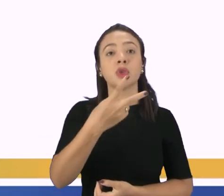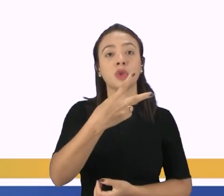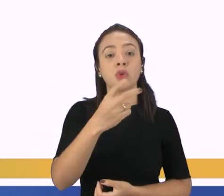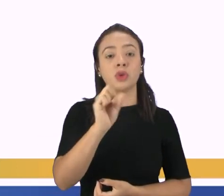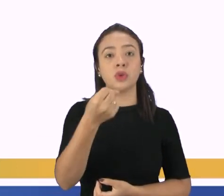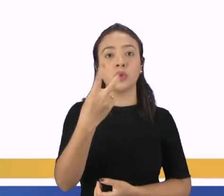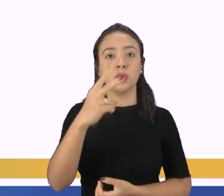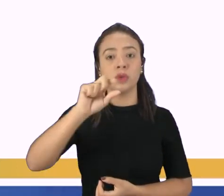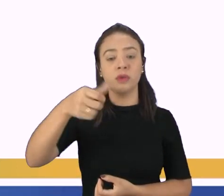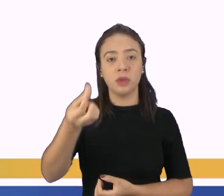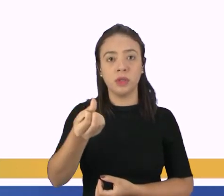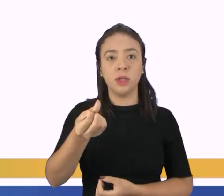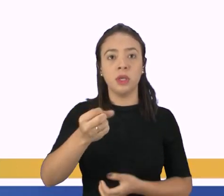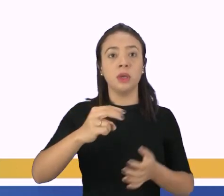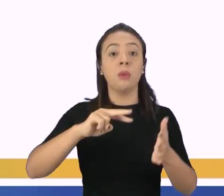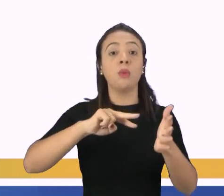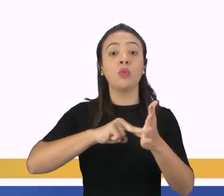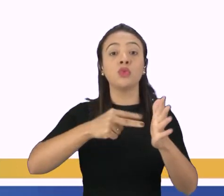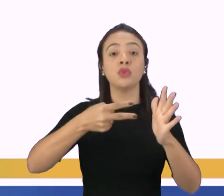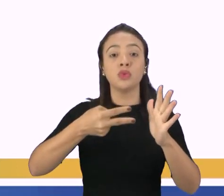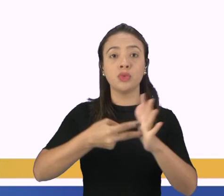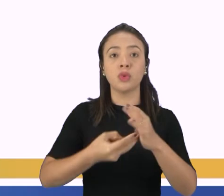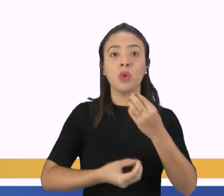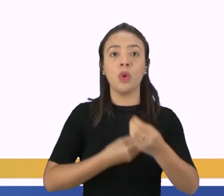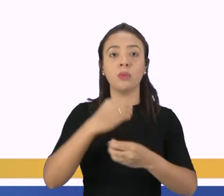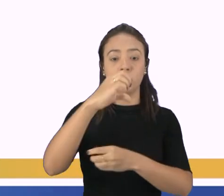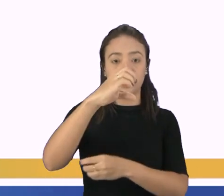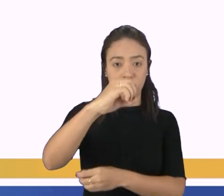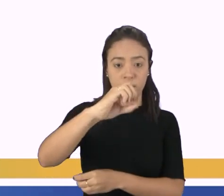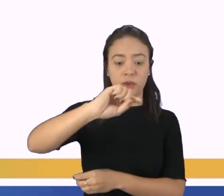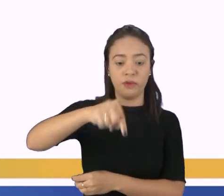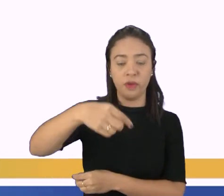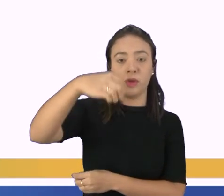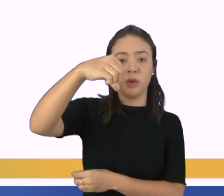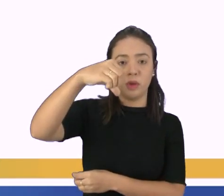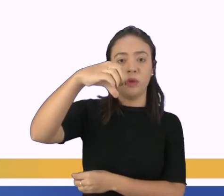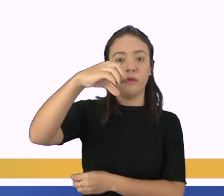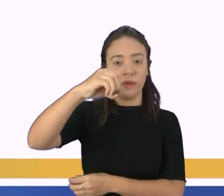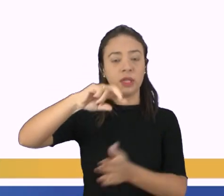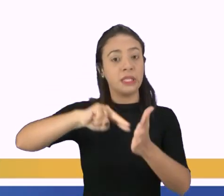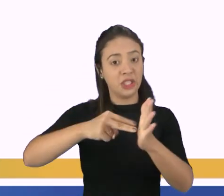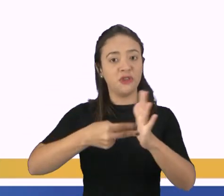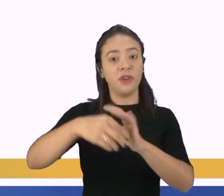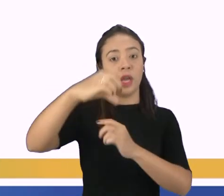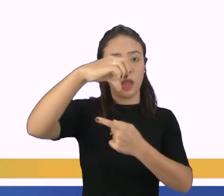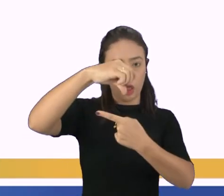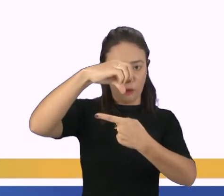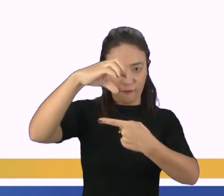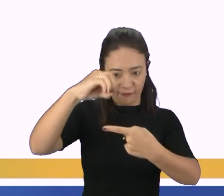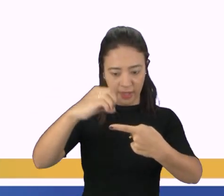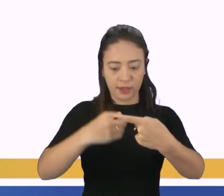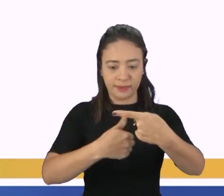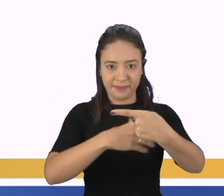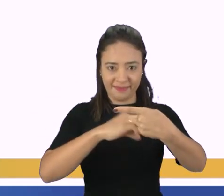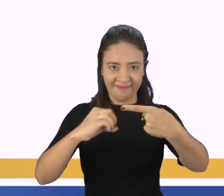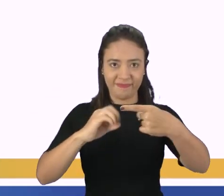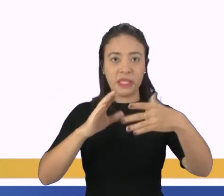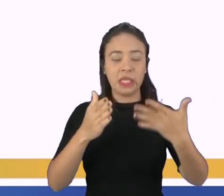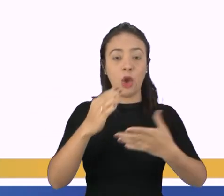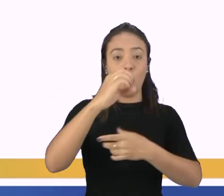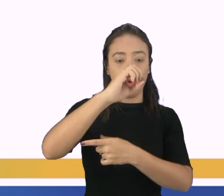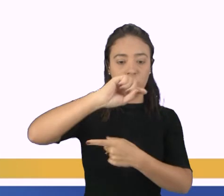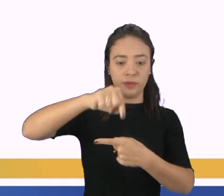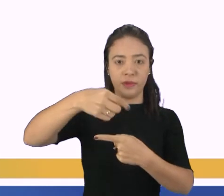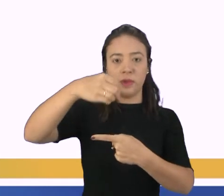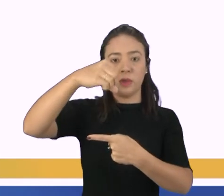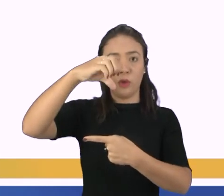por 0,90, já que 0,90 representa a porcentagem 90 sobre 100, certinho? Então,